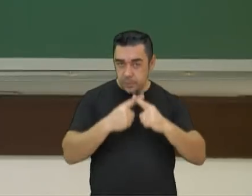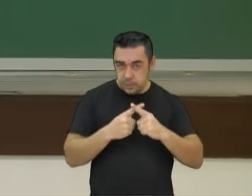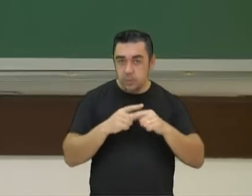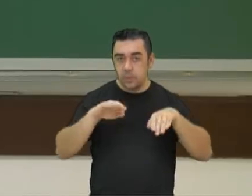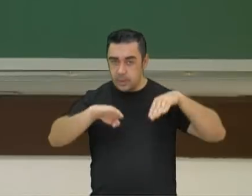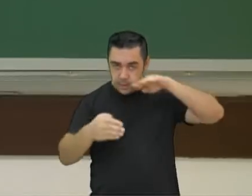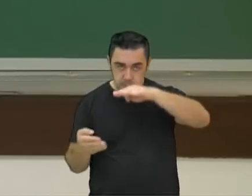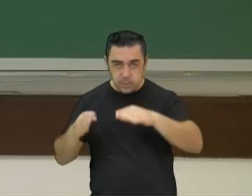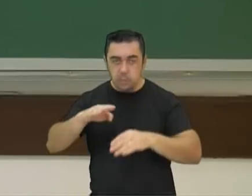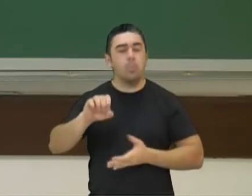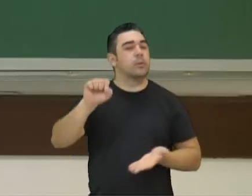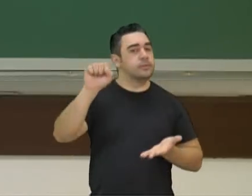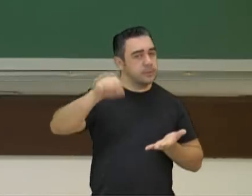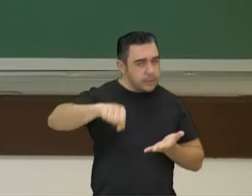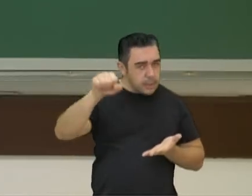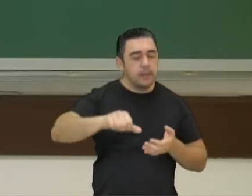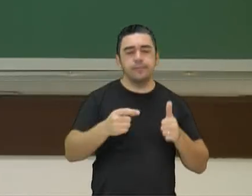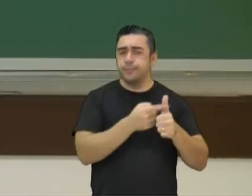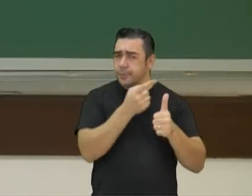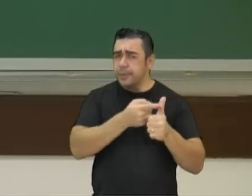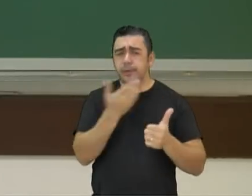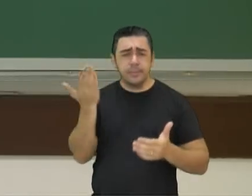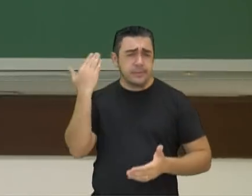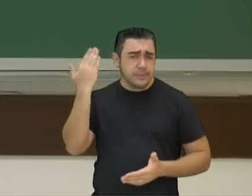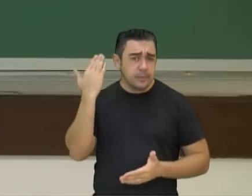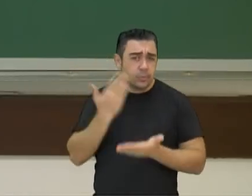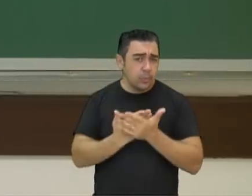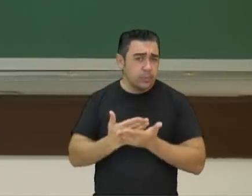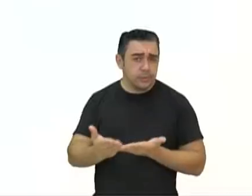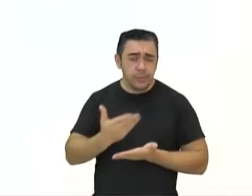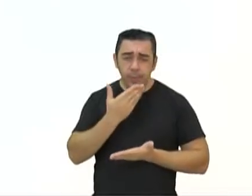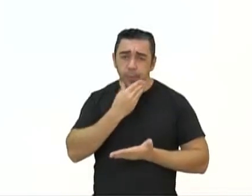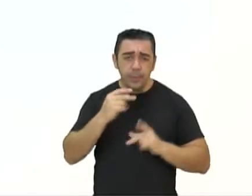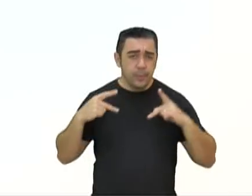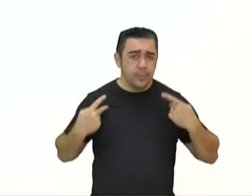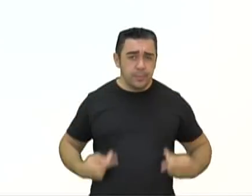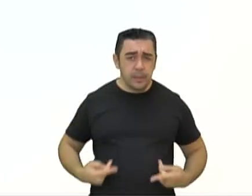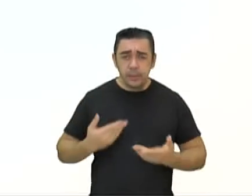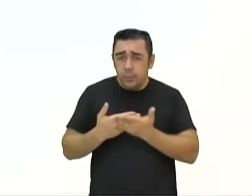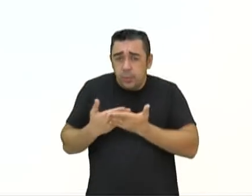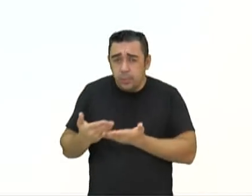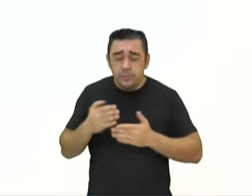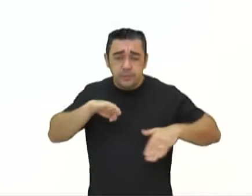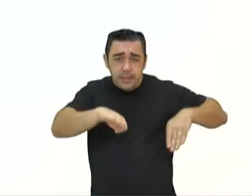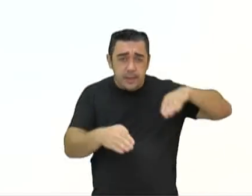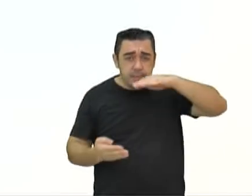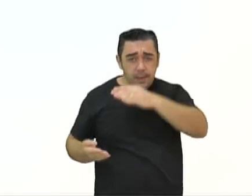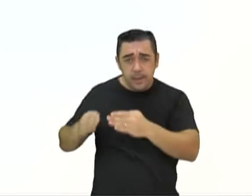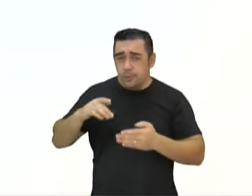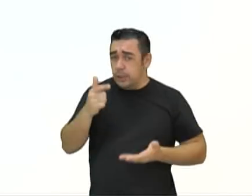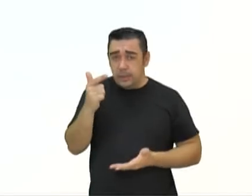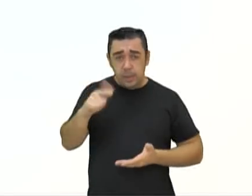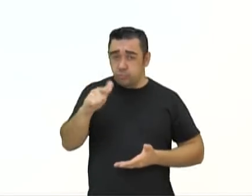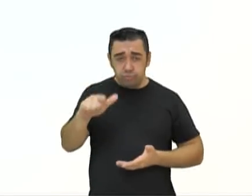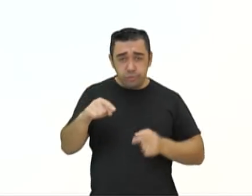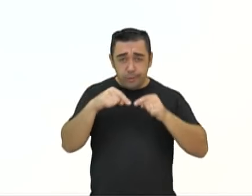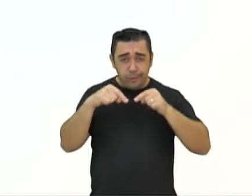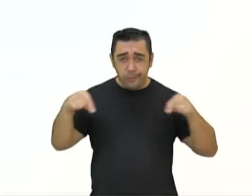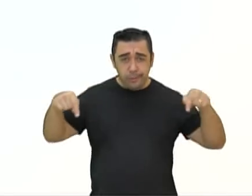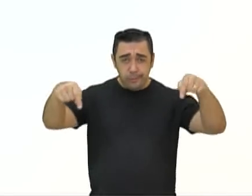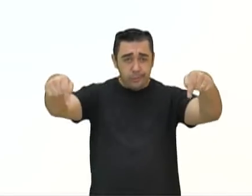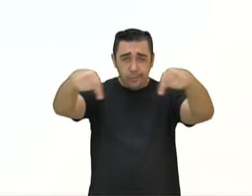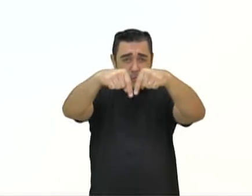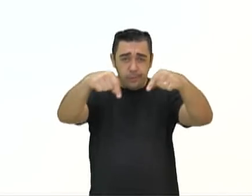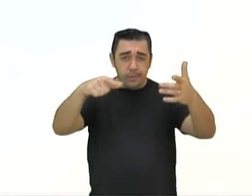natação? Sim, né? Quando o homem começou a nadar, não existiam piscinas. Ele aprendeu a nadar em